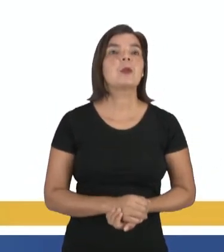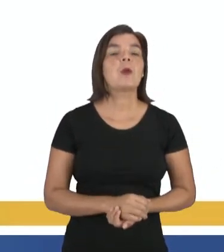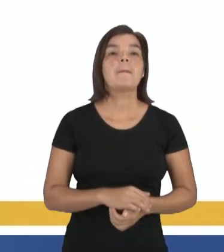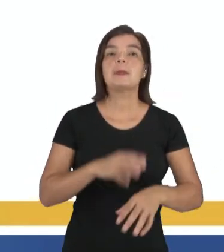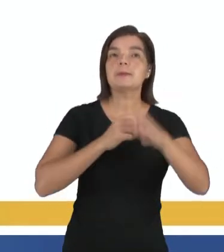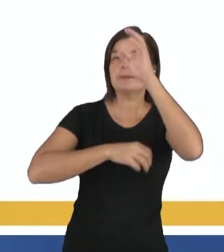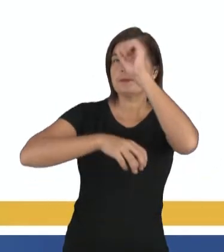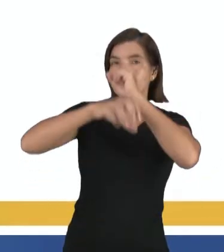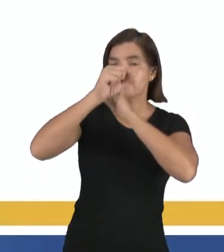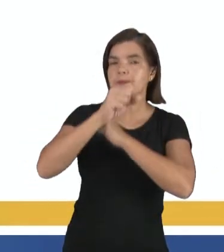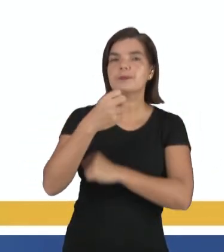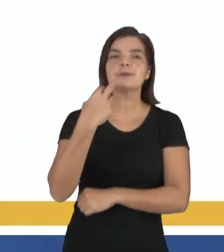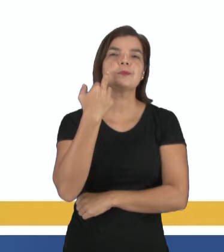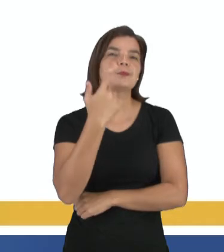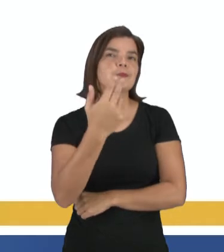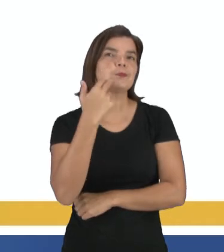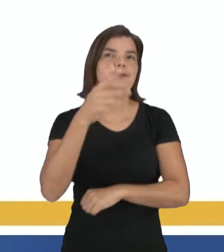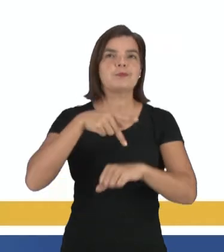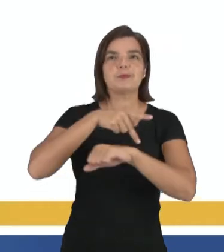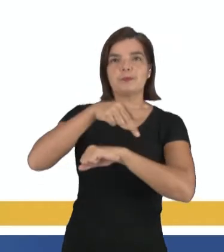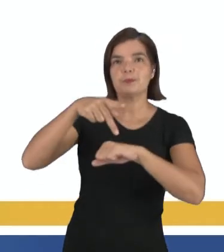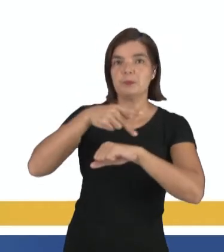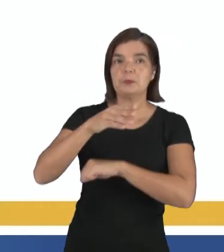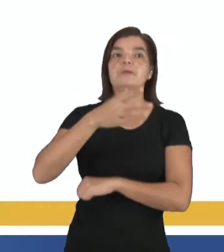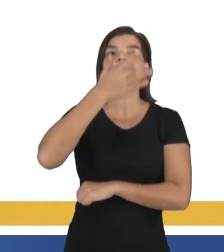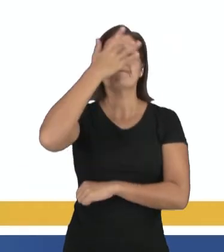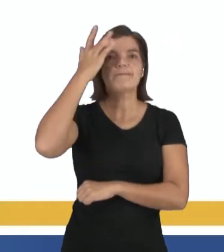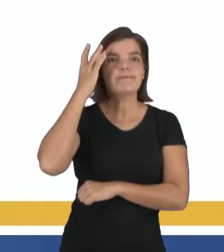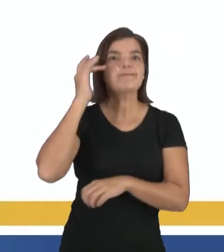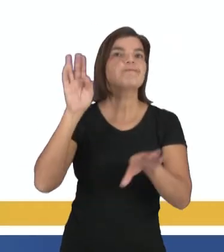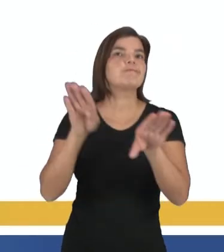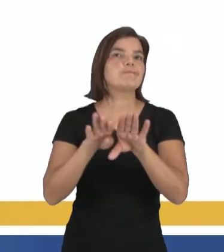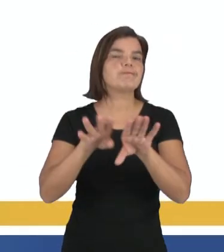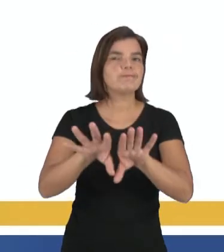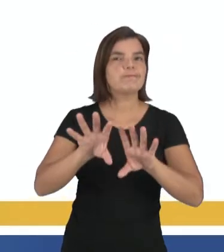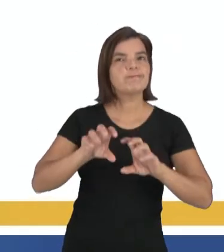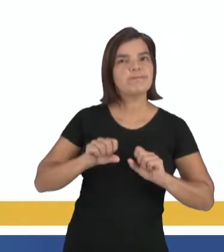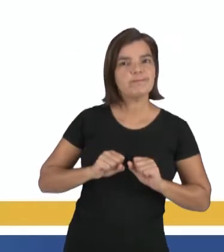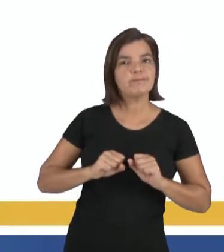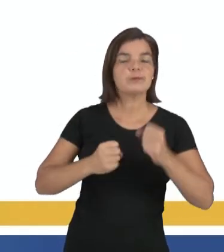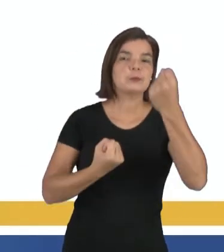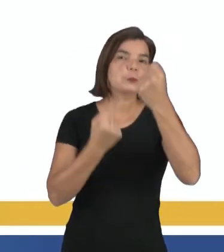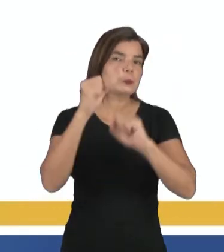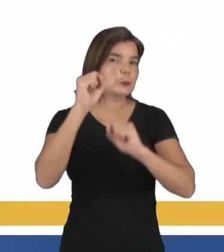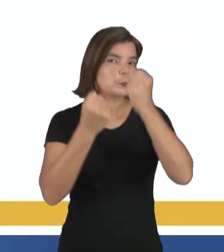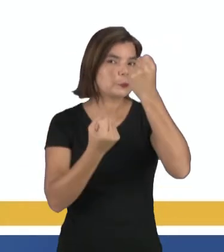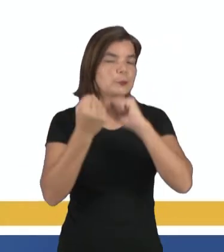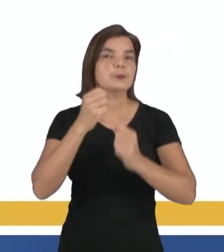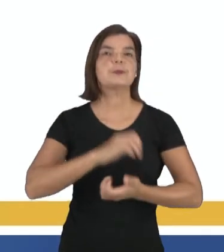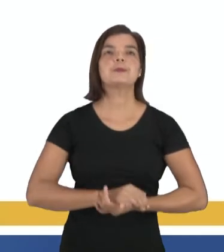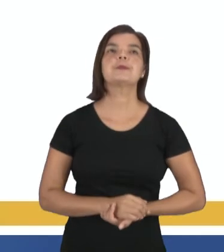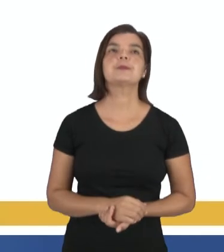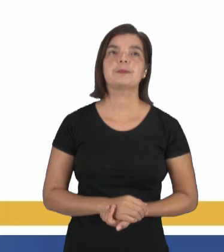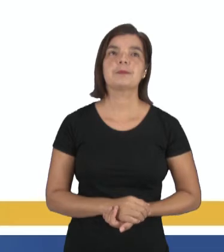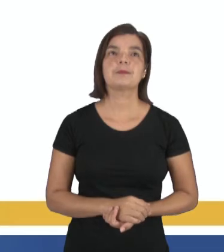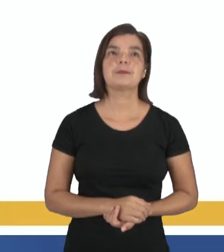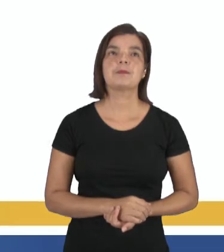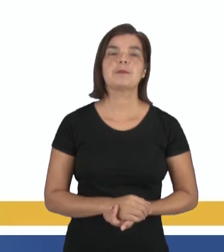C. Pela aprendizagem de idiomas dos países ricos como forma de incorporação às novas demandas da